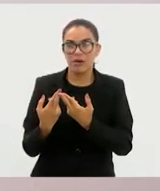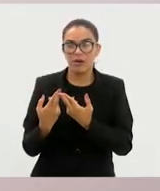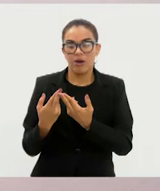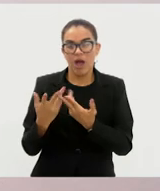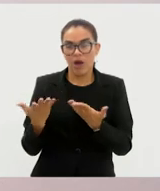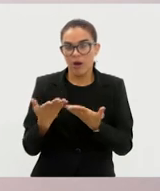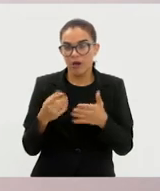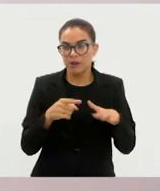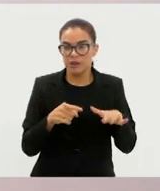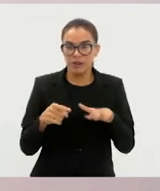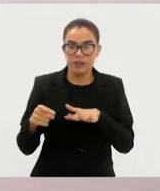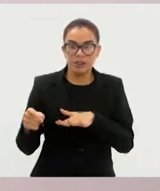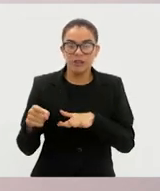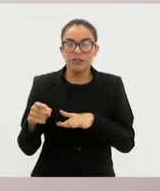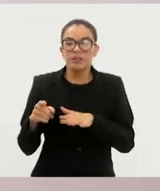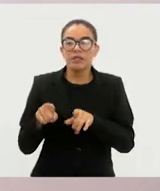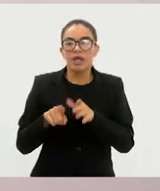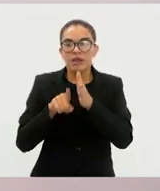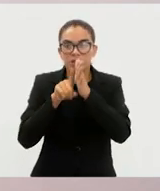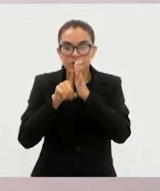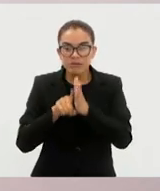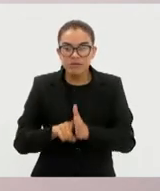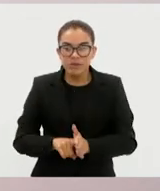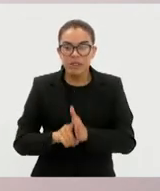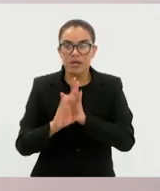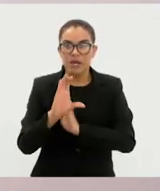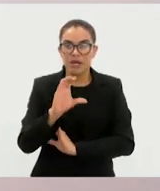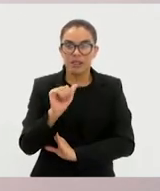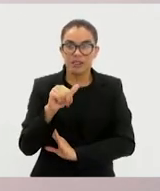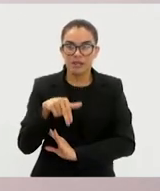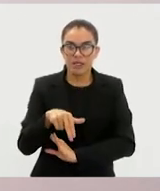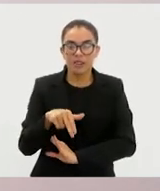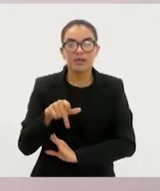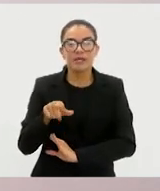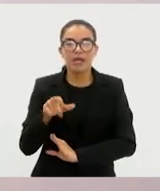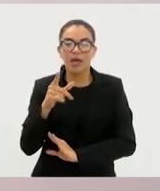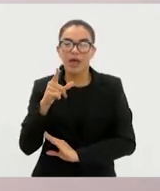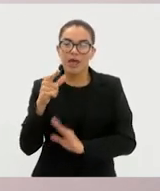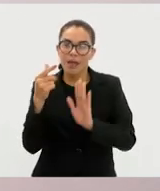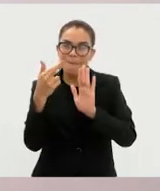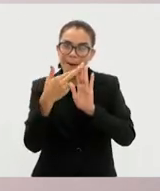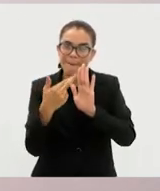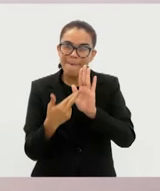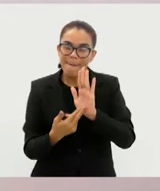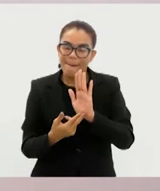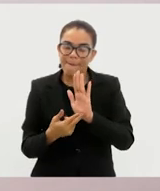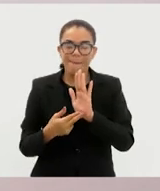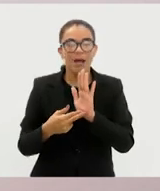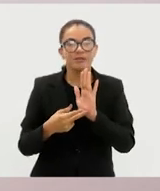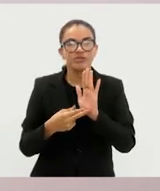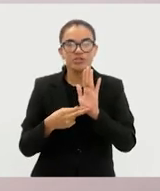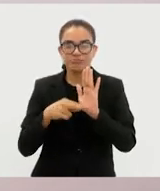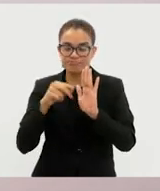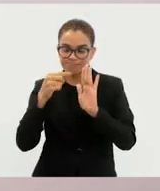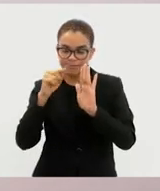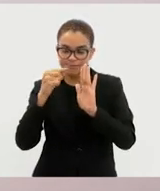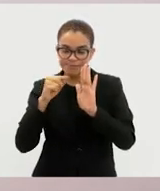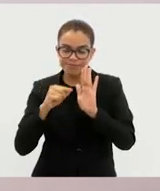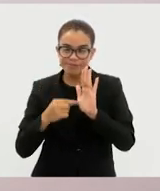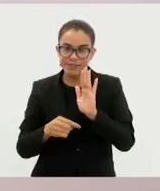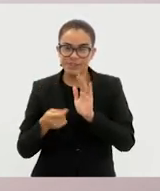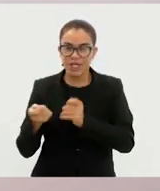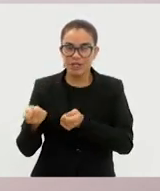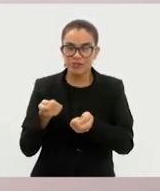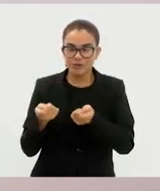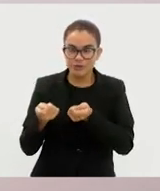essa semana, que é a revisão do CAN, que é o critério de ajuste dessa dívida. O Rio Grande do Sul tem uma